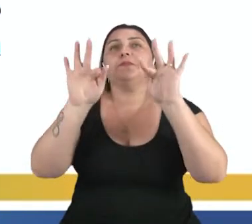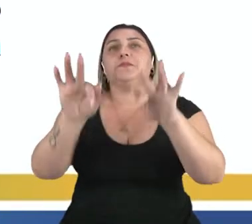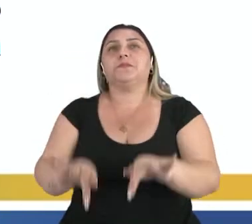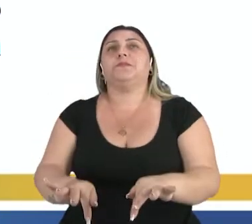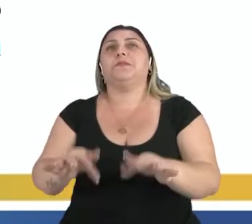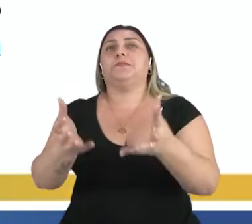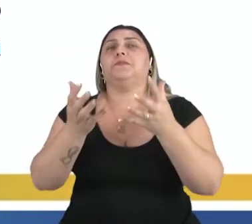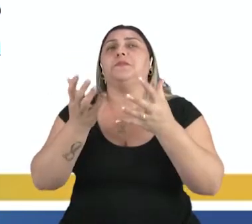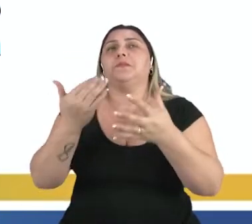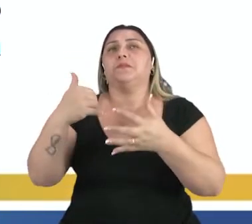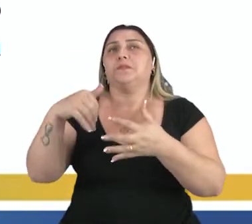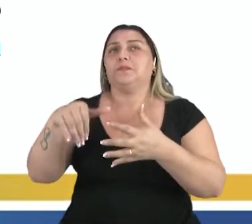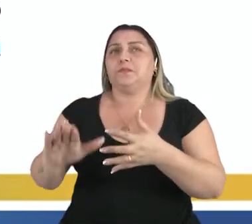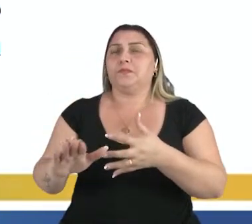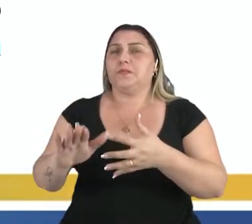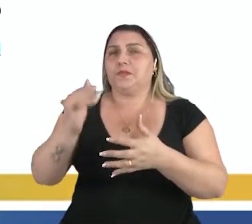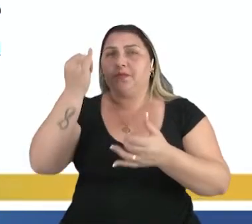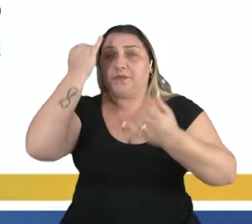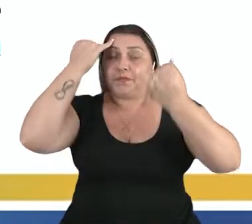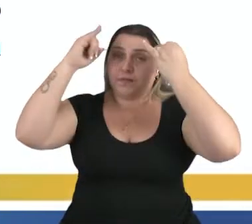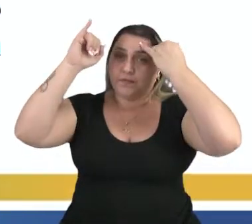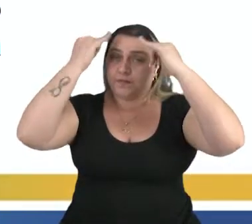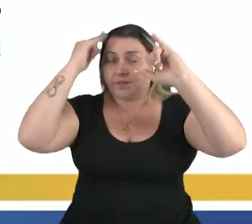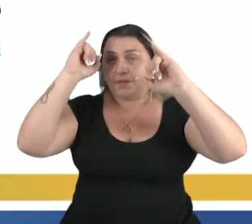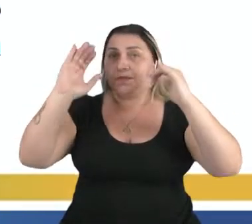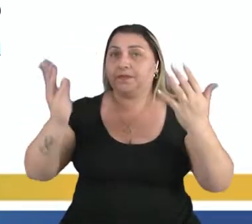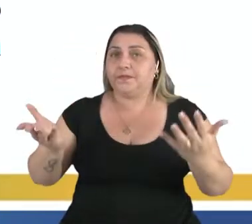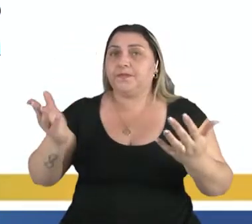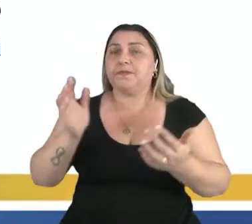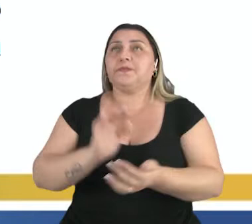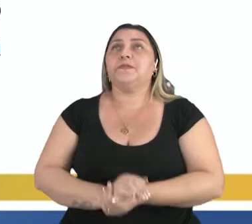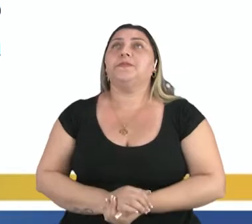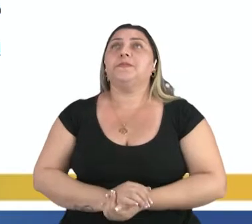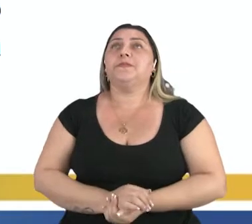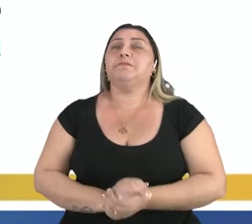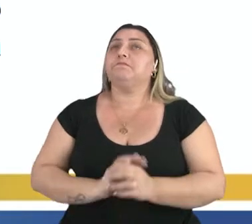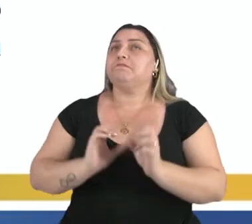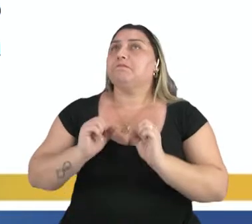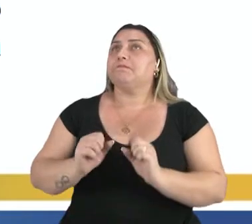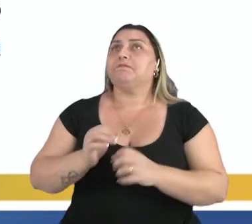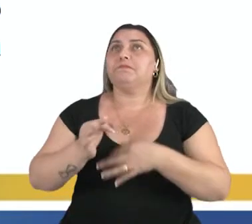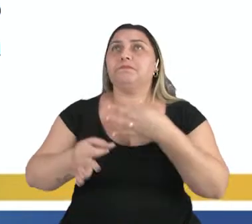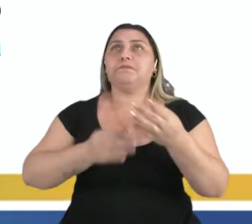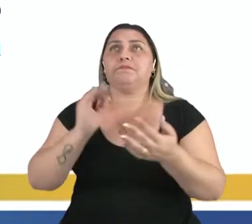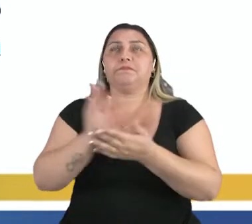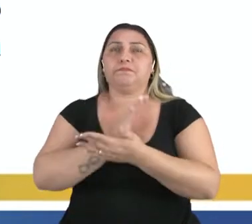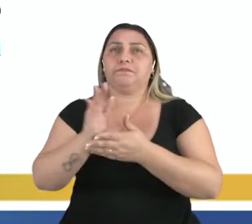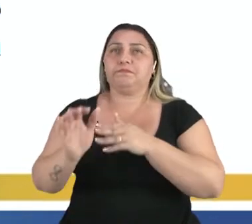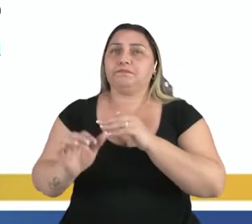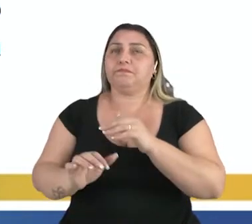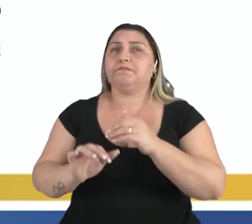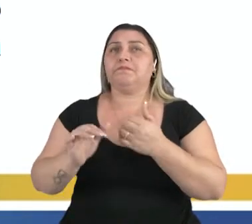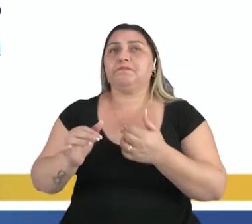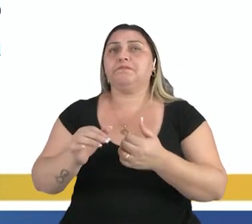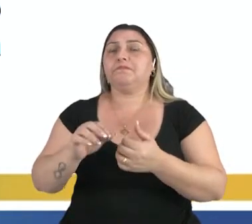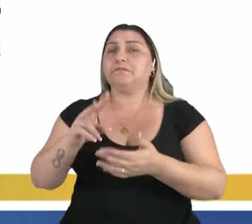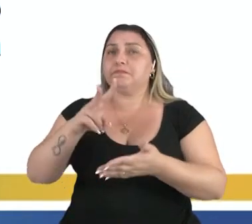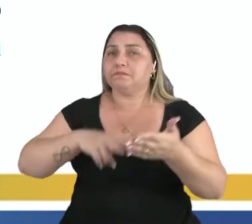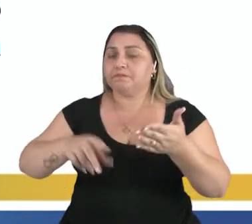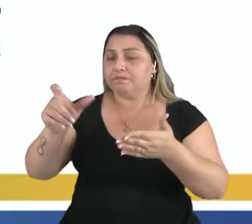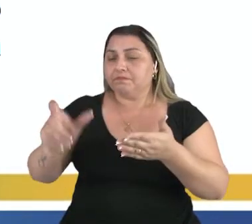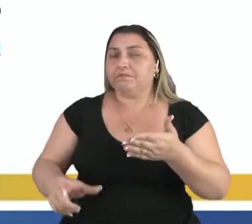que requer um pouco mais de criatividade do emissor. Nesse sentido, podemos sugerir algumas alternativas para o nosso